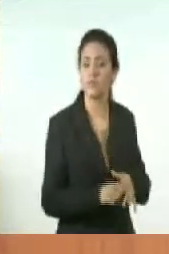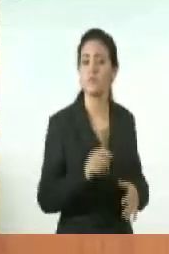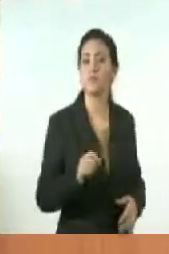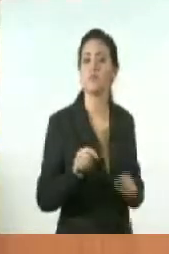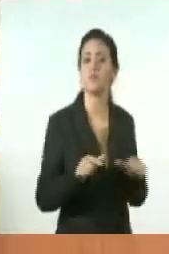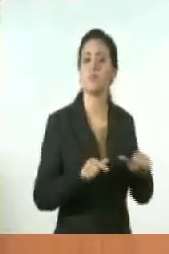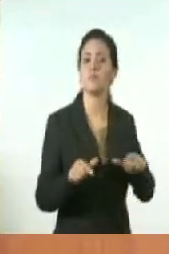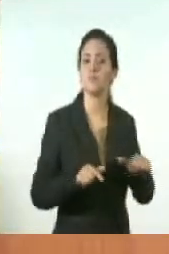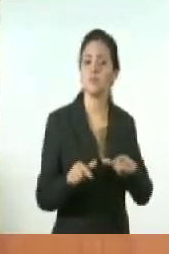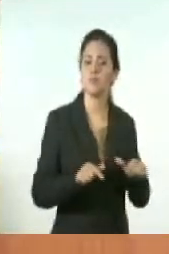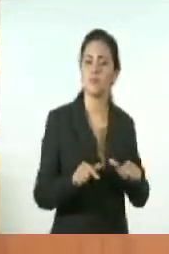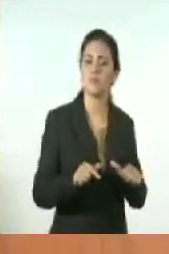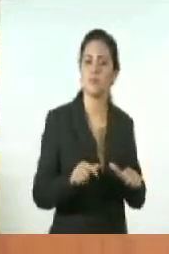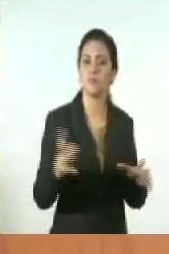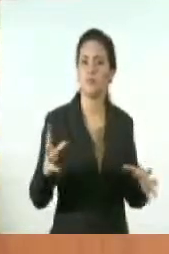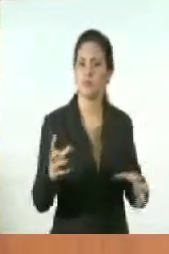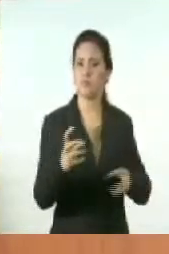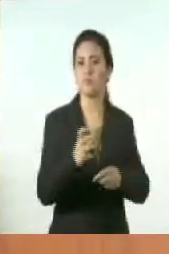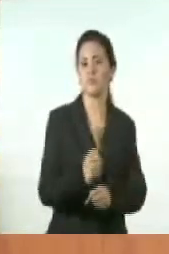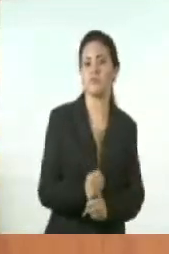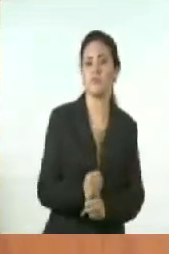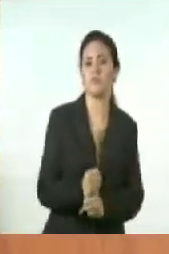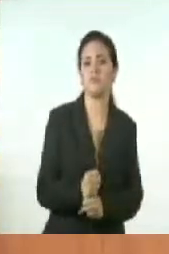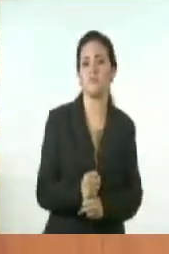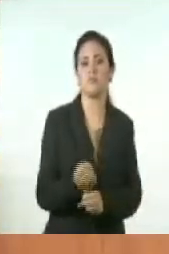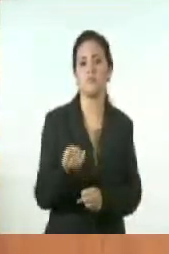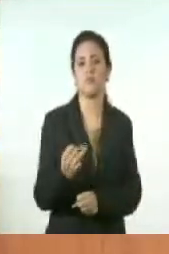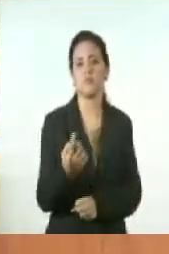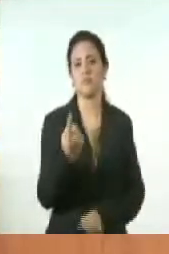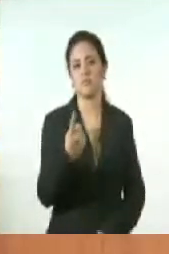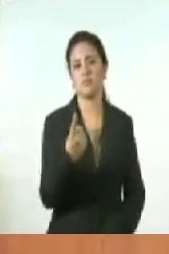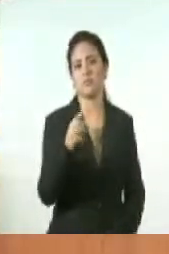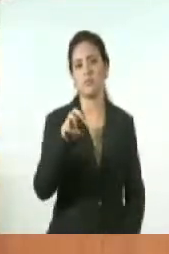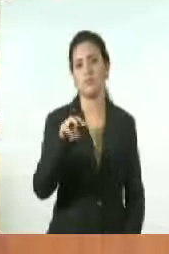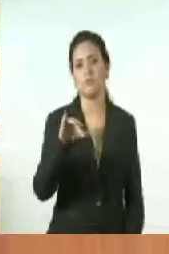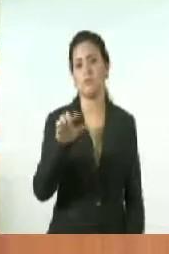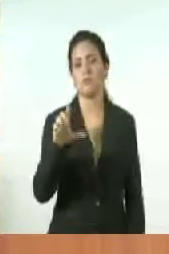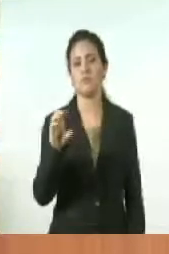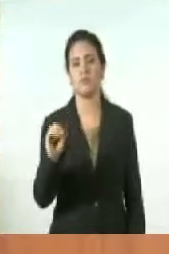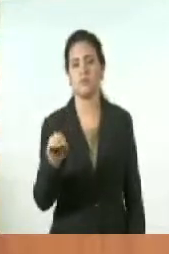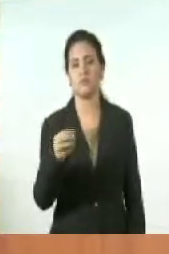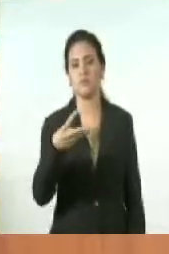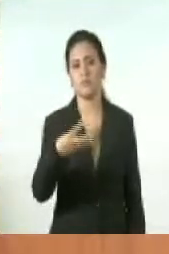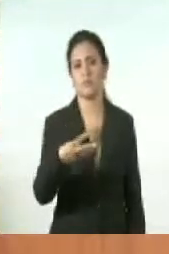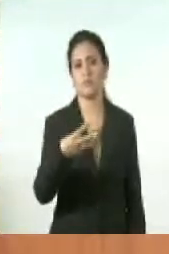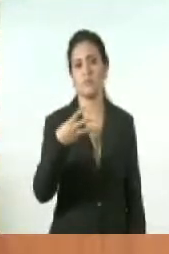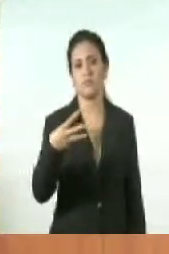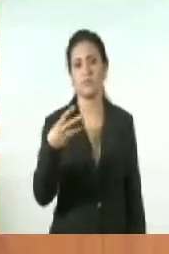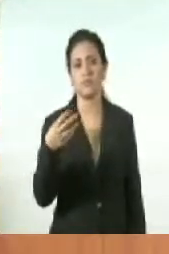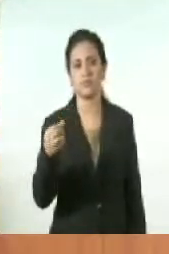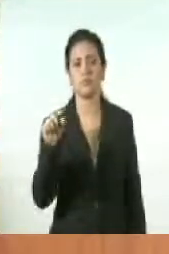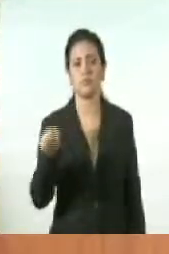terceirizada. Valor total dessas duas empresas, R$ 1.336.000 ao ano.